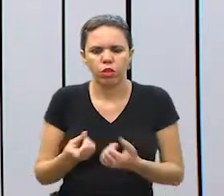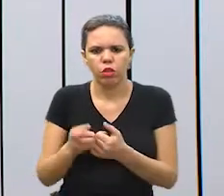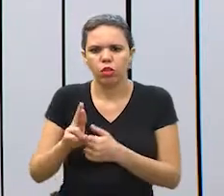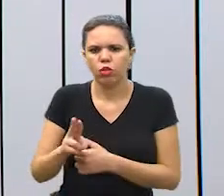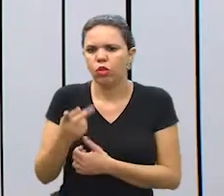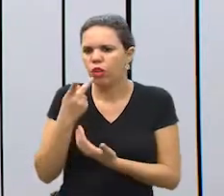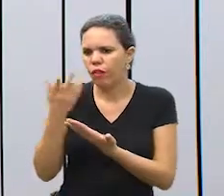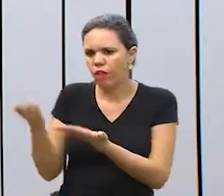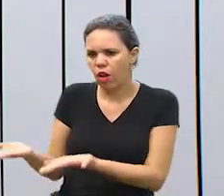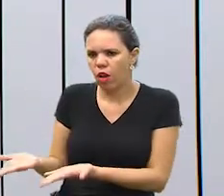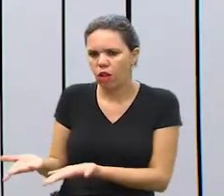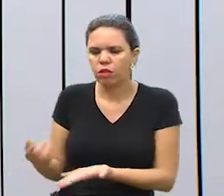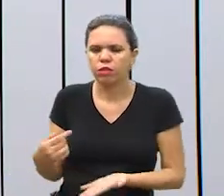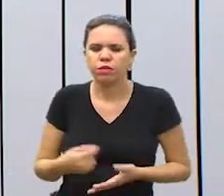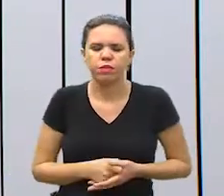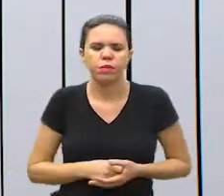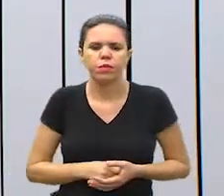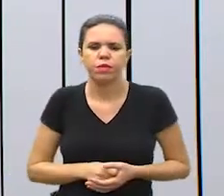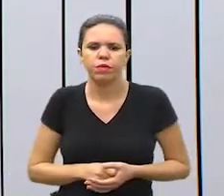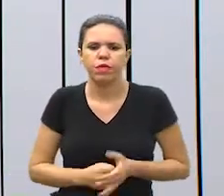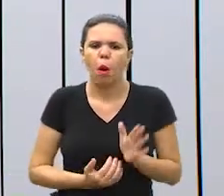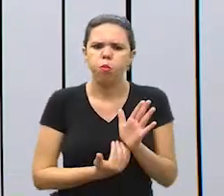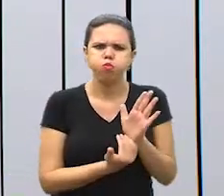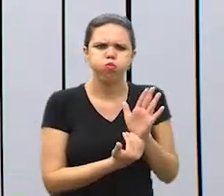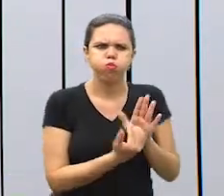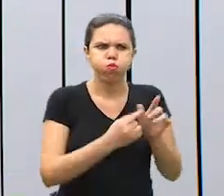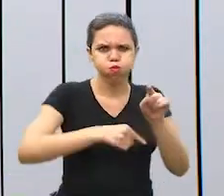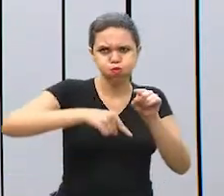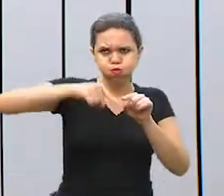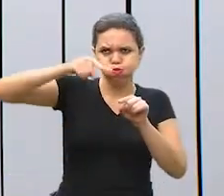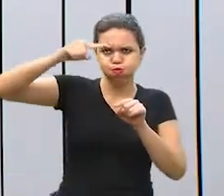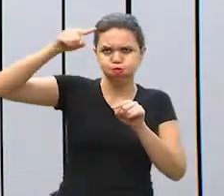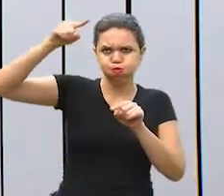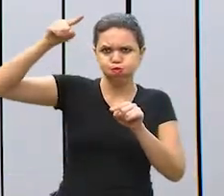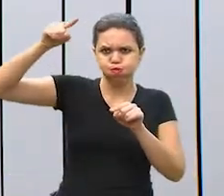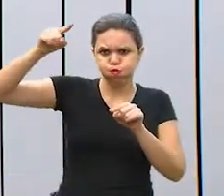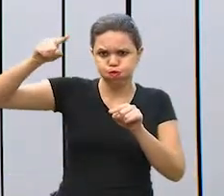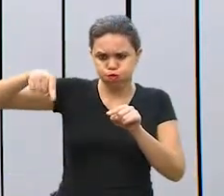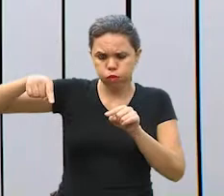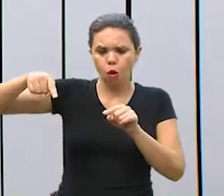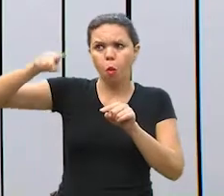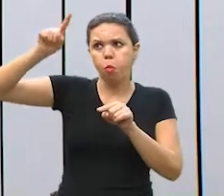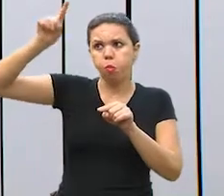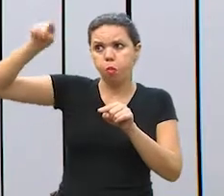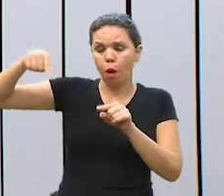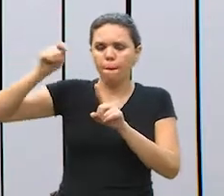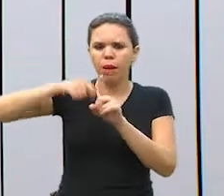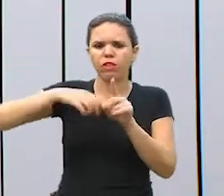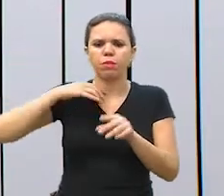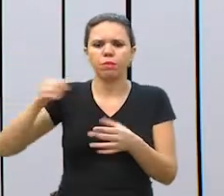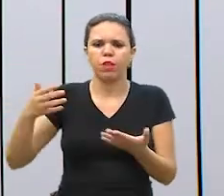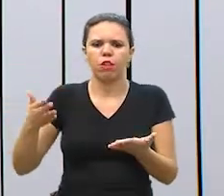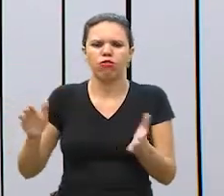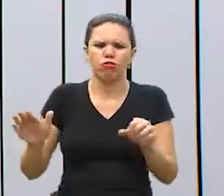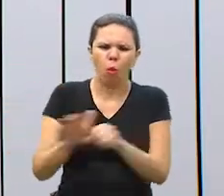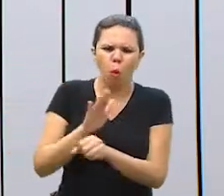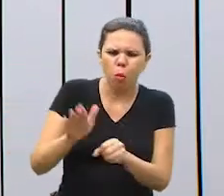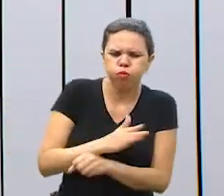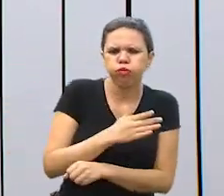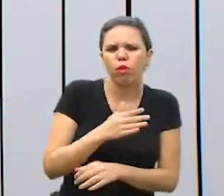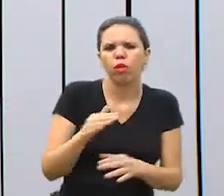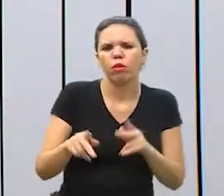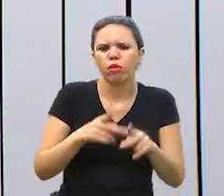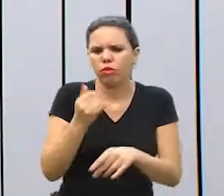Carmen falou. Nós estamos no pico da pandemia hoje, nesse mês de abril. Agora